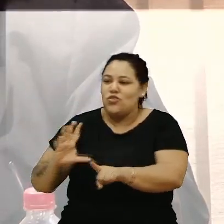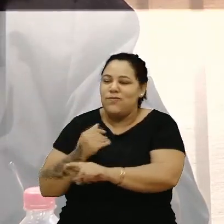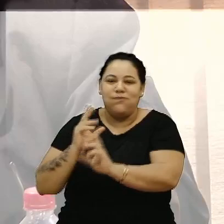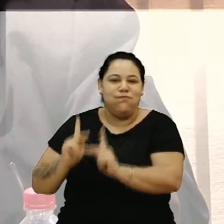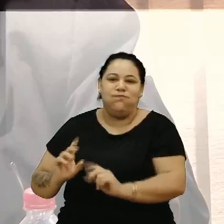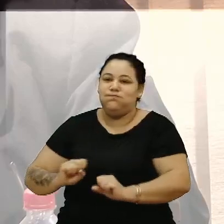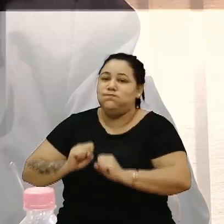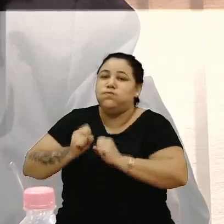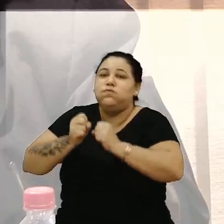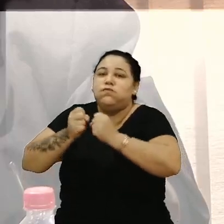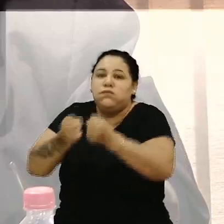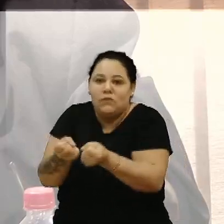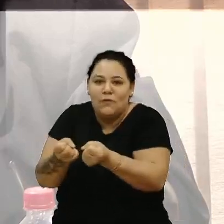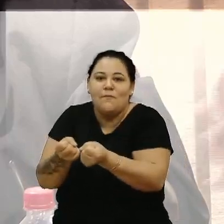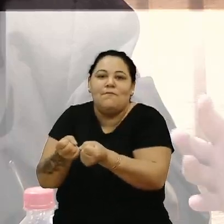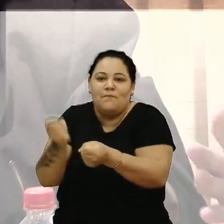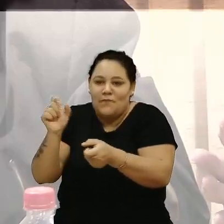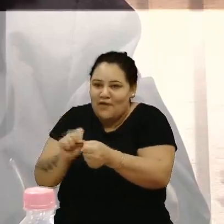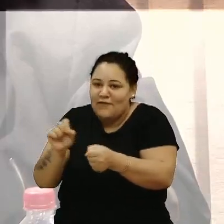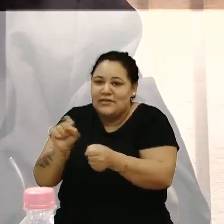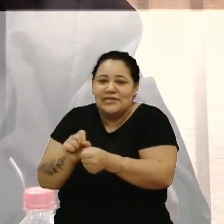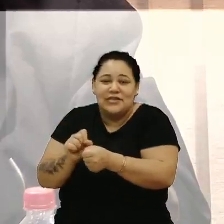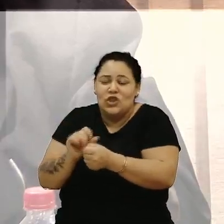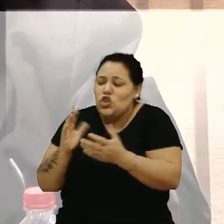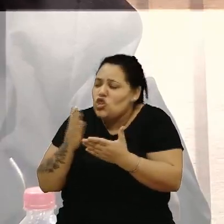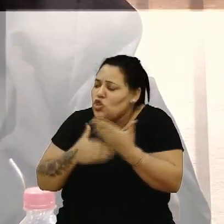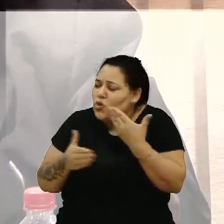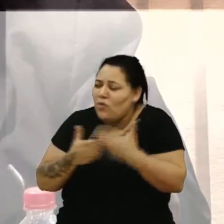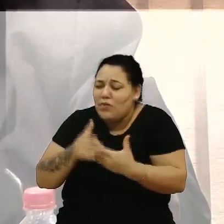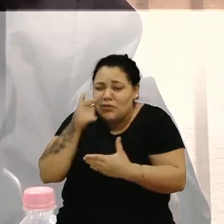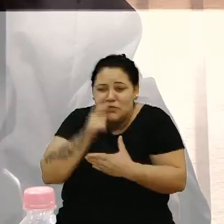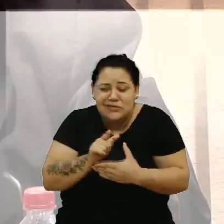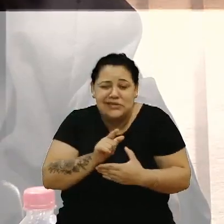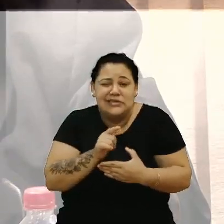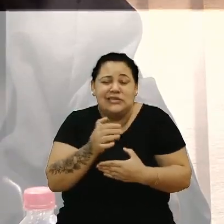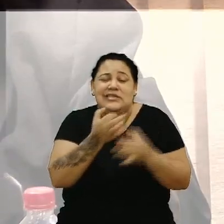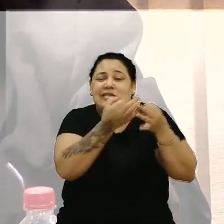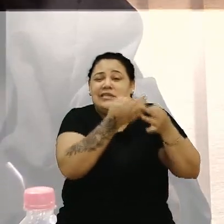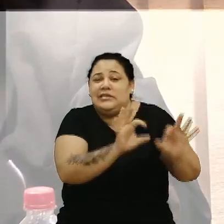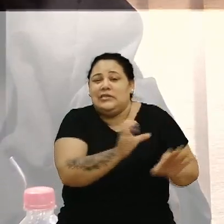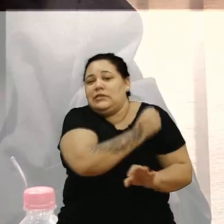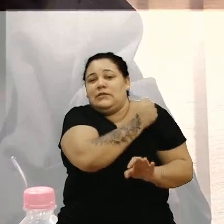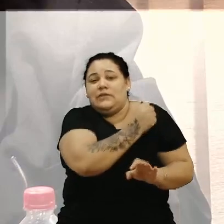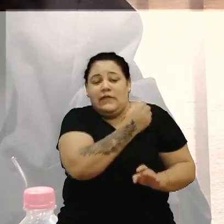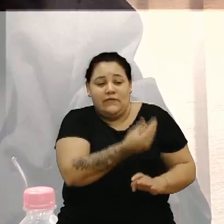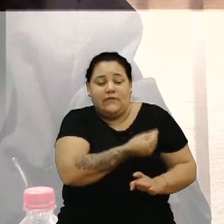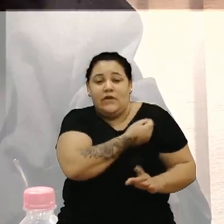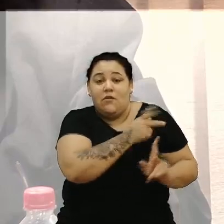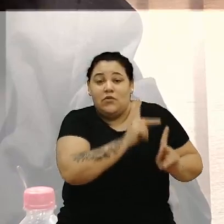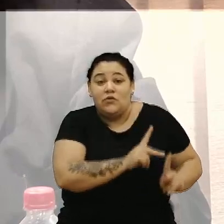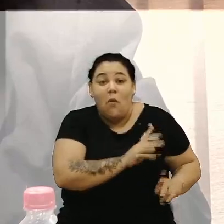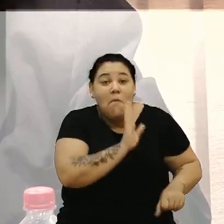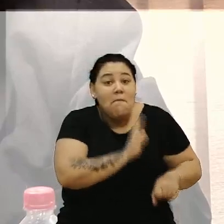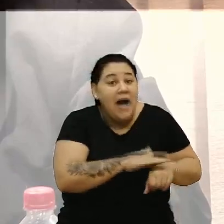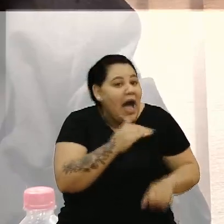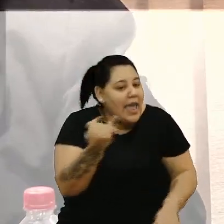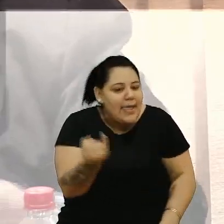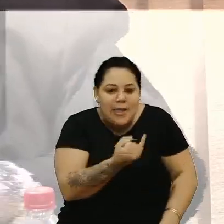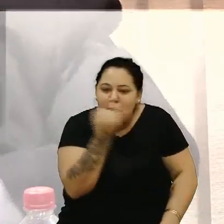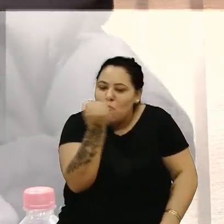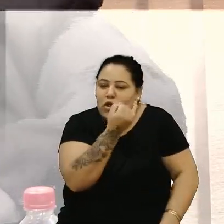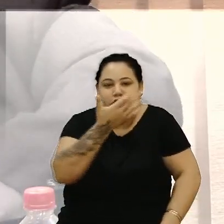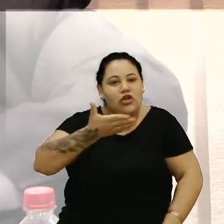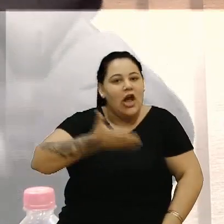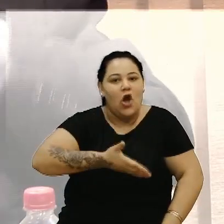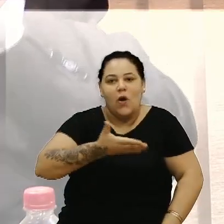para fazer aquilo que é possível para salvar a vida das pessoas, porque o mais importante agora é que as pessoas estejam vivas, né, e